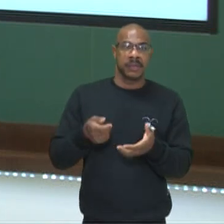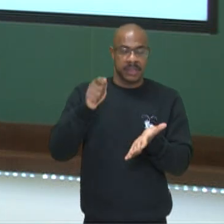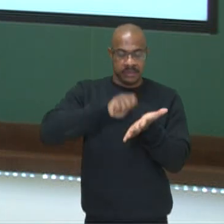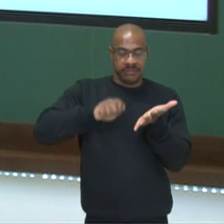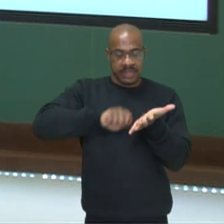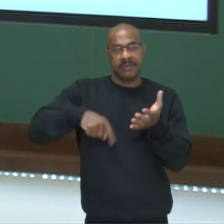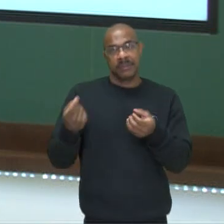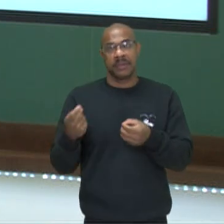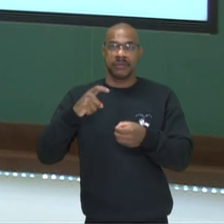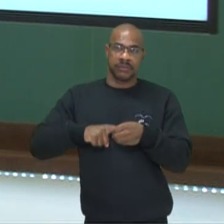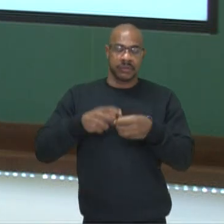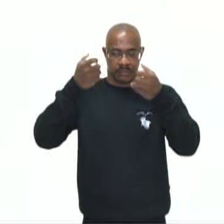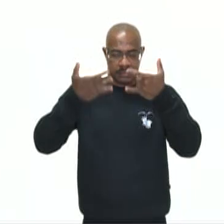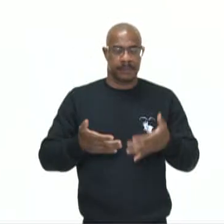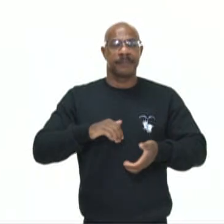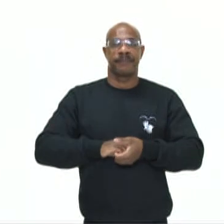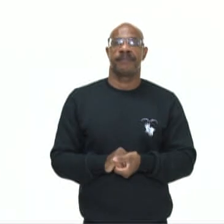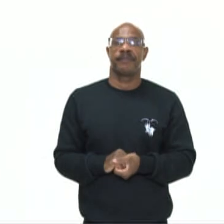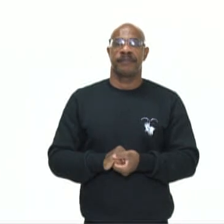gente volta para fazer a correção.